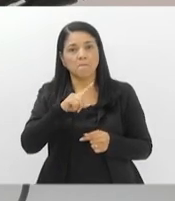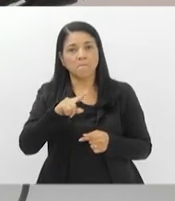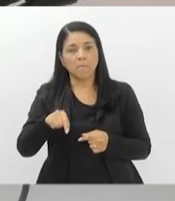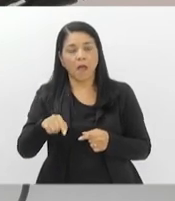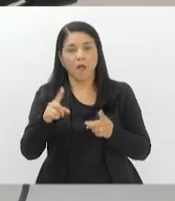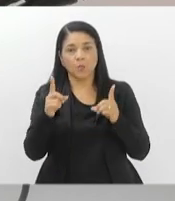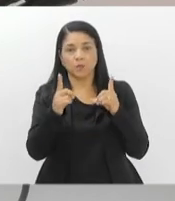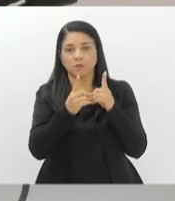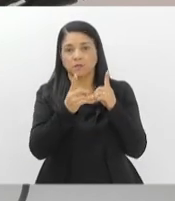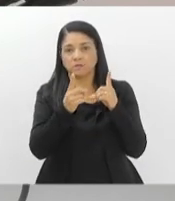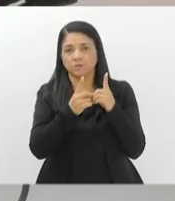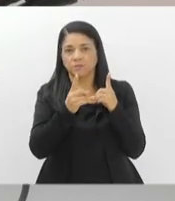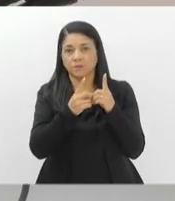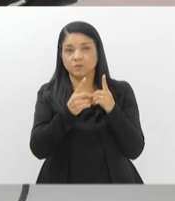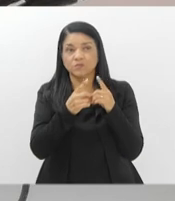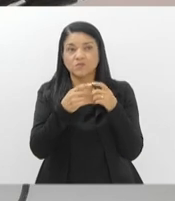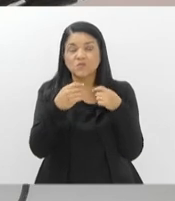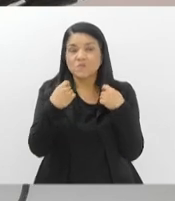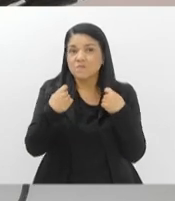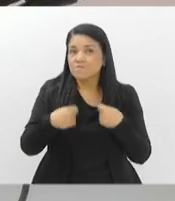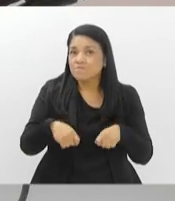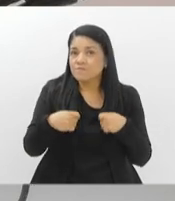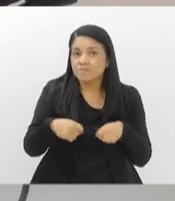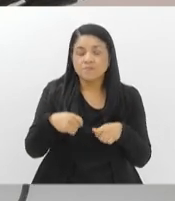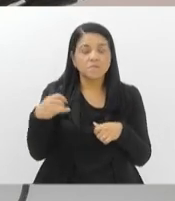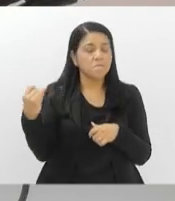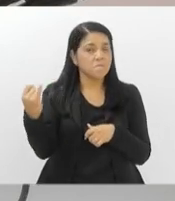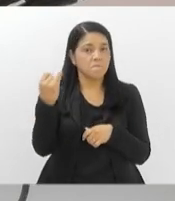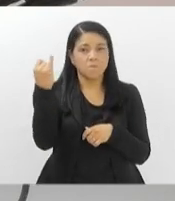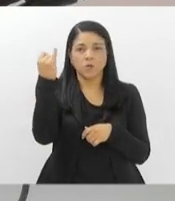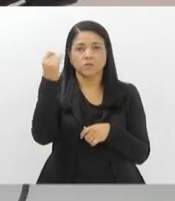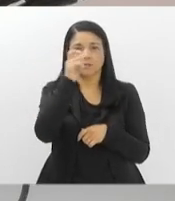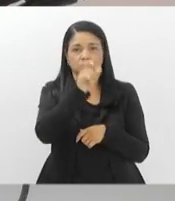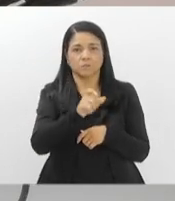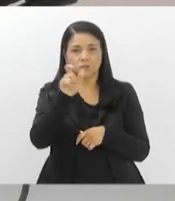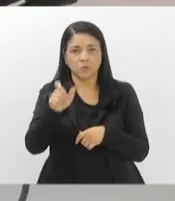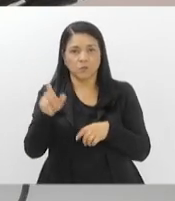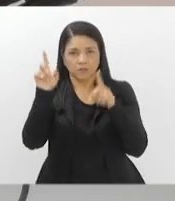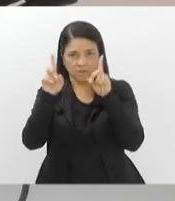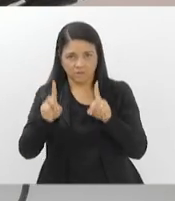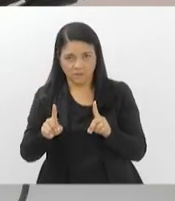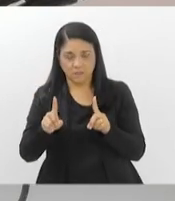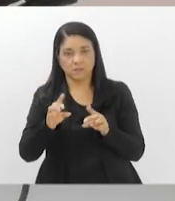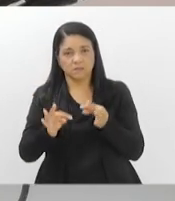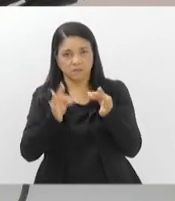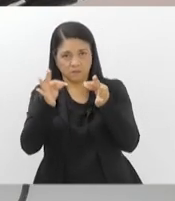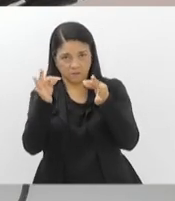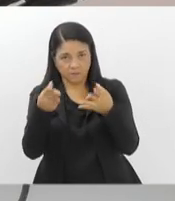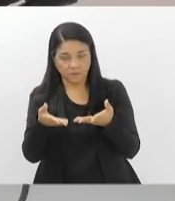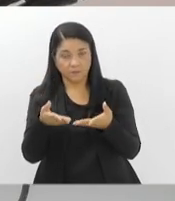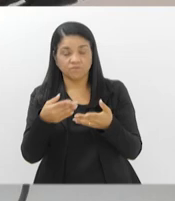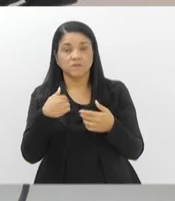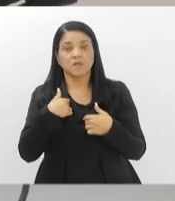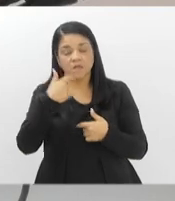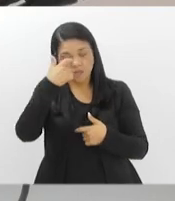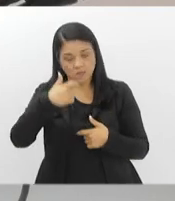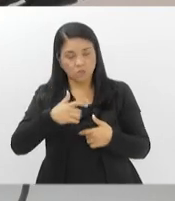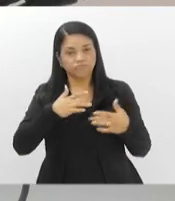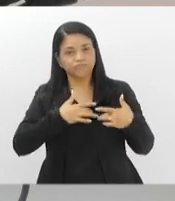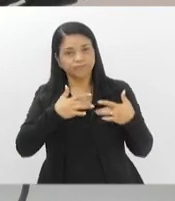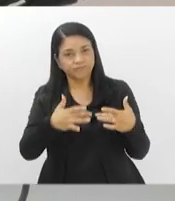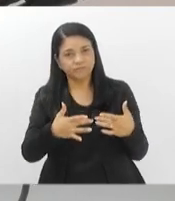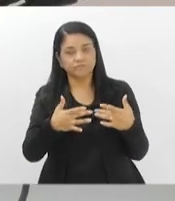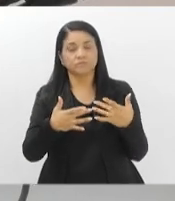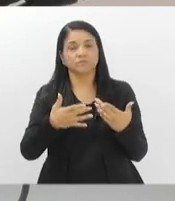atendimentos tão necessários paraa vida das pessoas Então me coloco à disposição mais uma